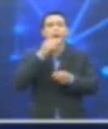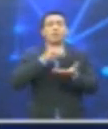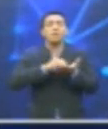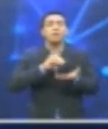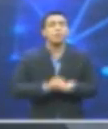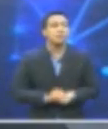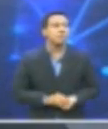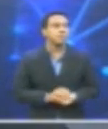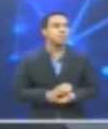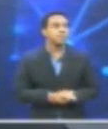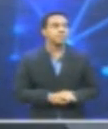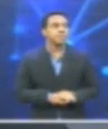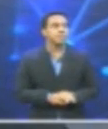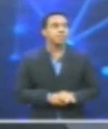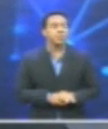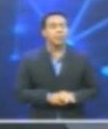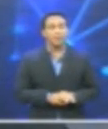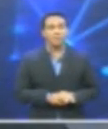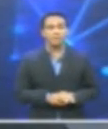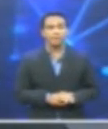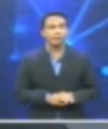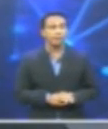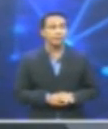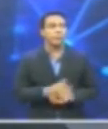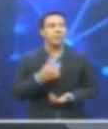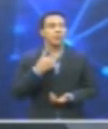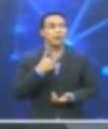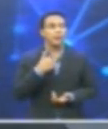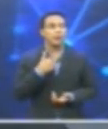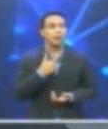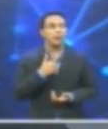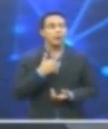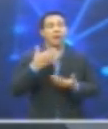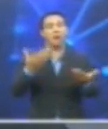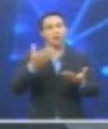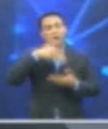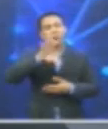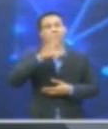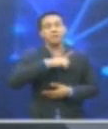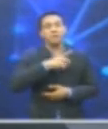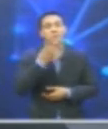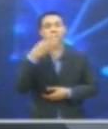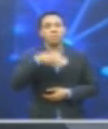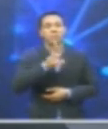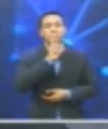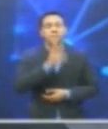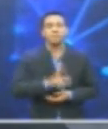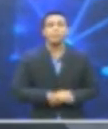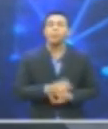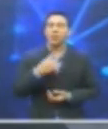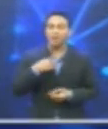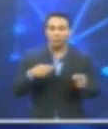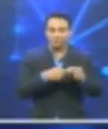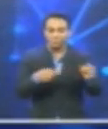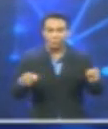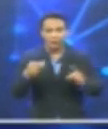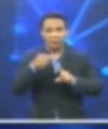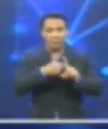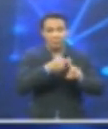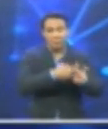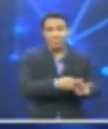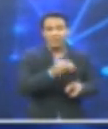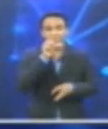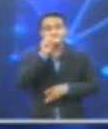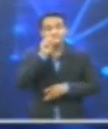candidato. Olha, eu passei Henrique, poucos meses. Candidato Robson tem 2 minutos para responder. Eu passei poucos meses como secretário,